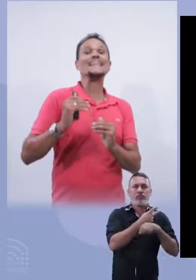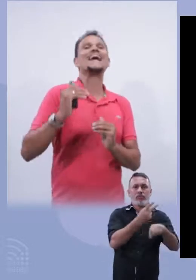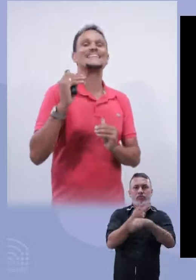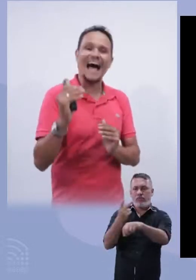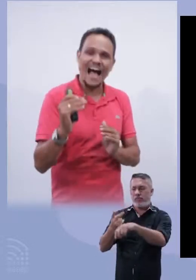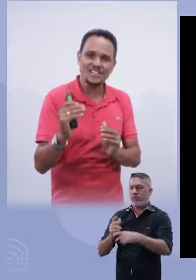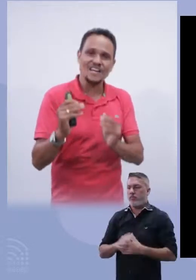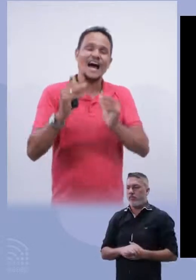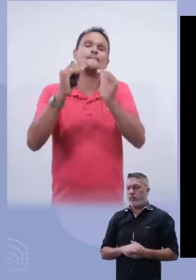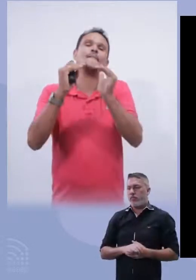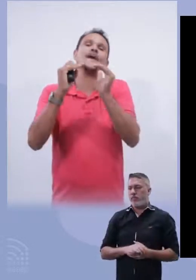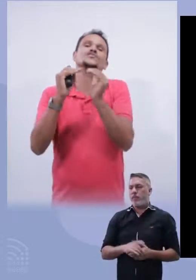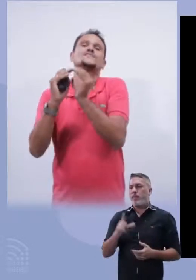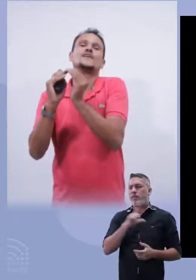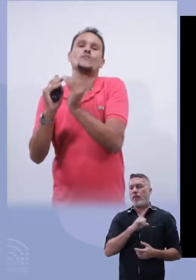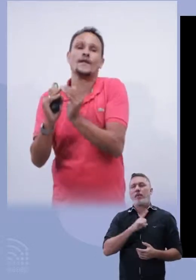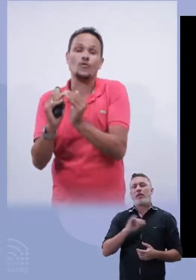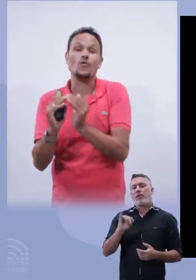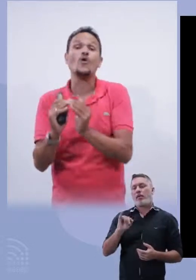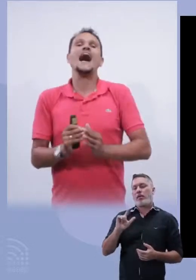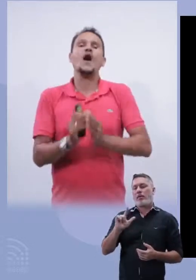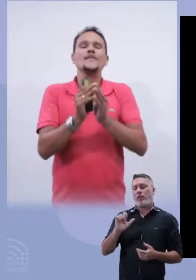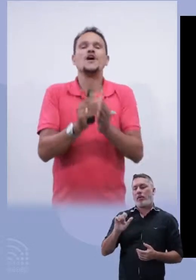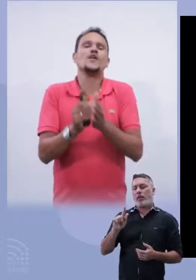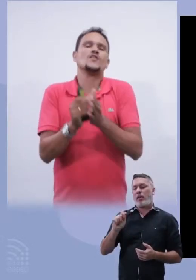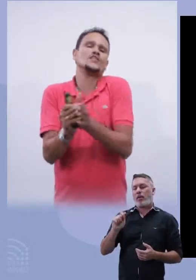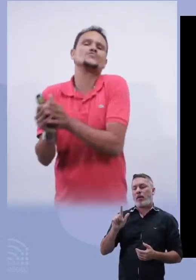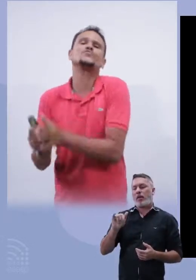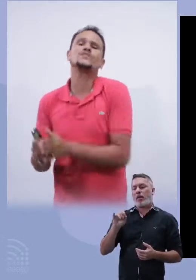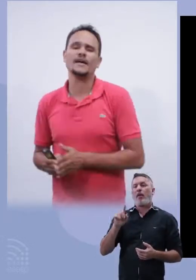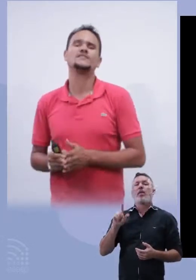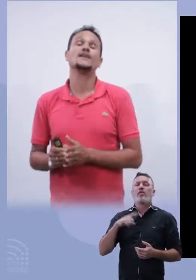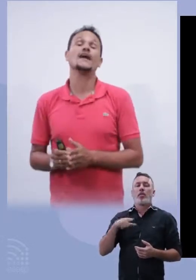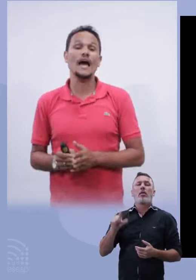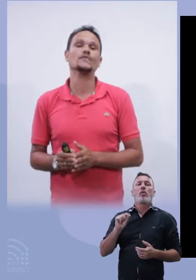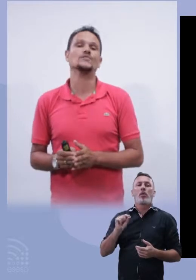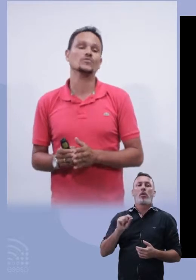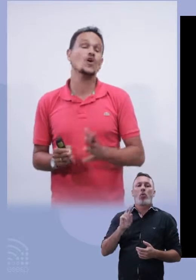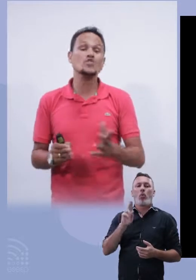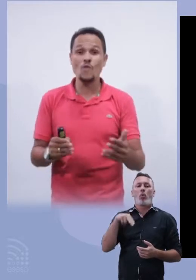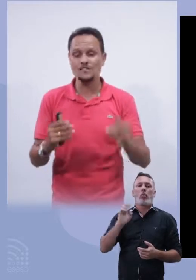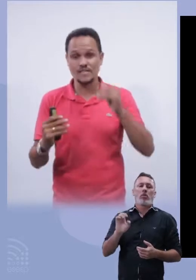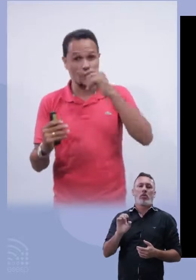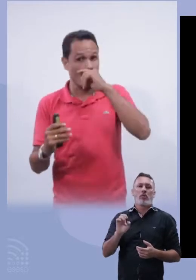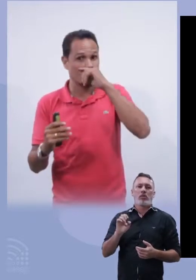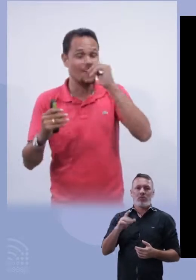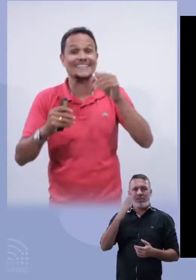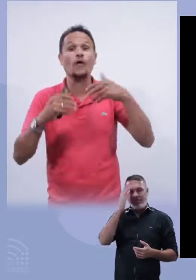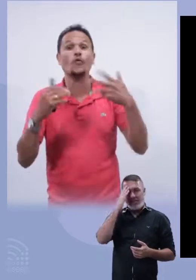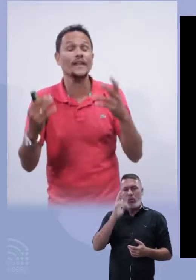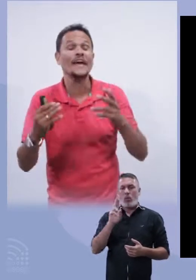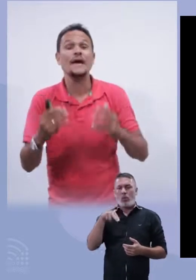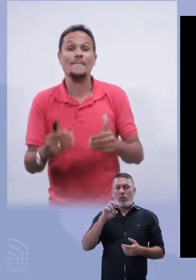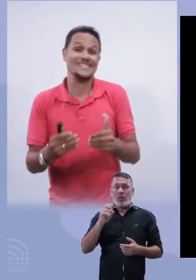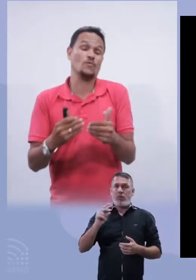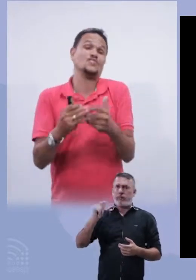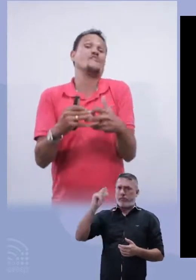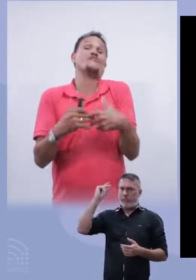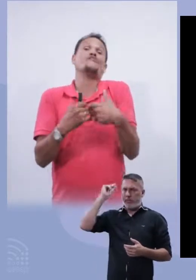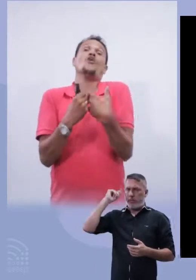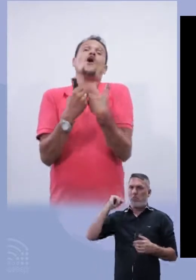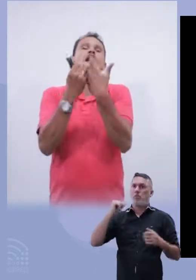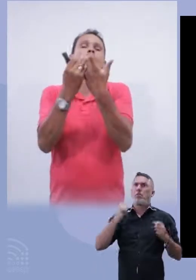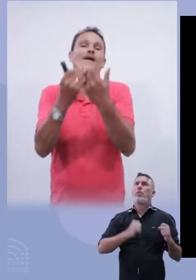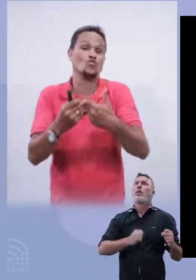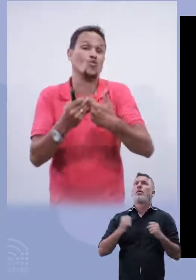para a ilegalidade a partir de Castelo Branco? A União Nacional dos Estudantes. Meu aluno, hoje quase você não ouve falar da UNE, mas a UNE